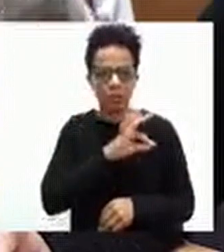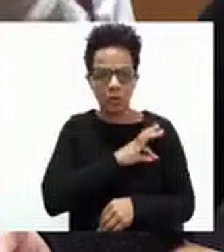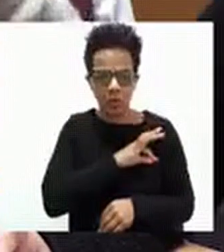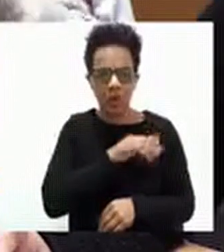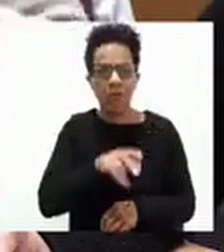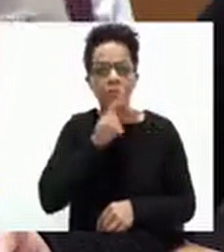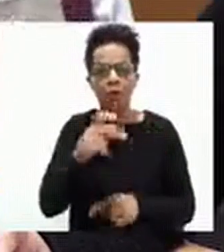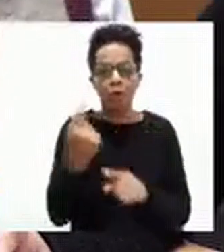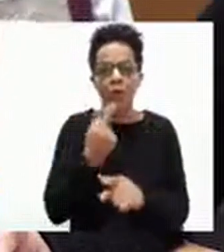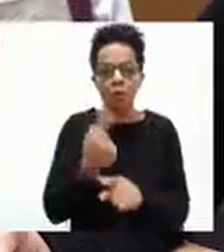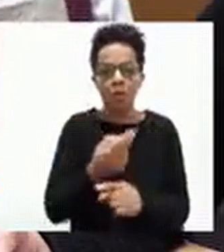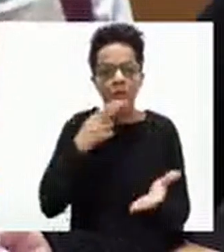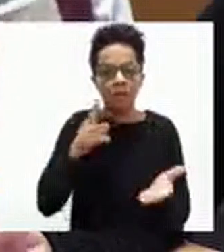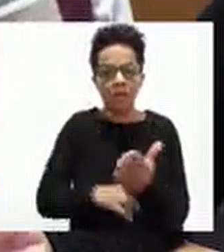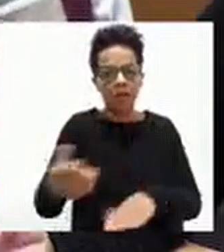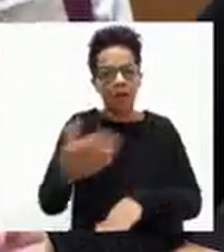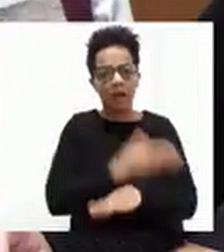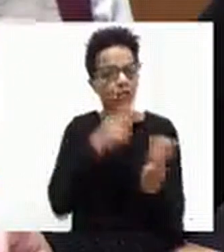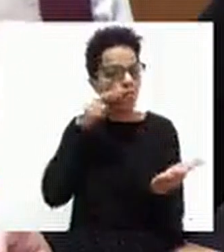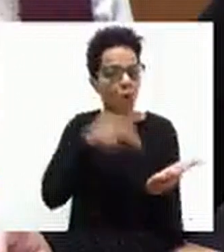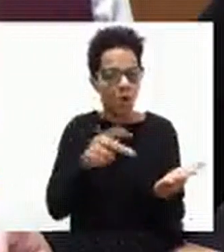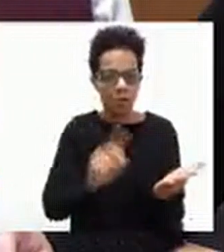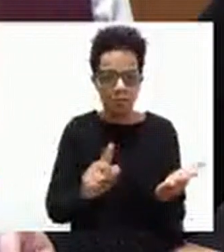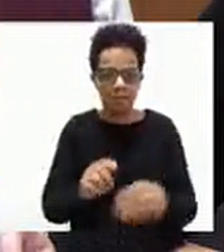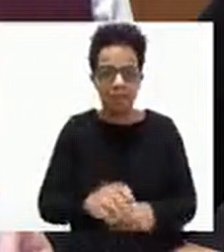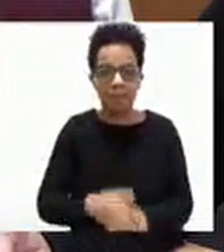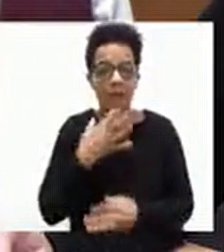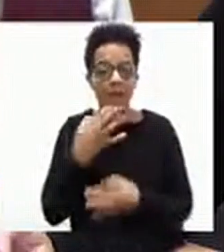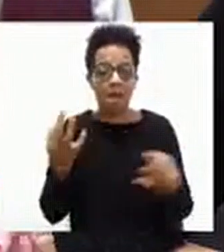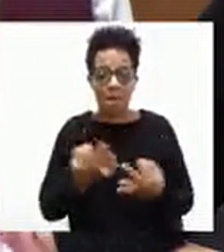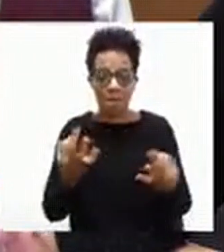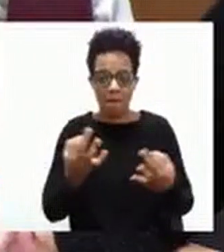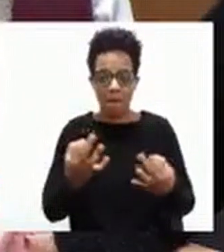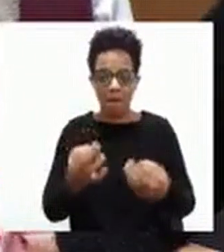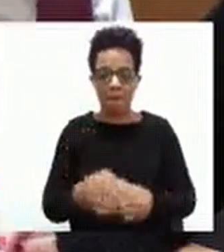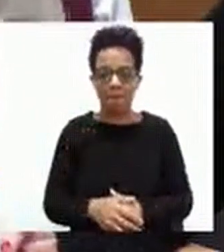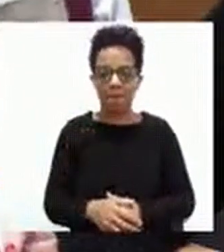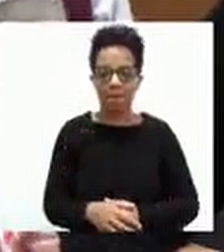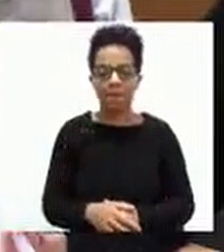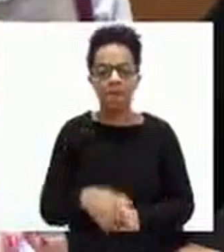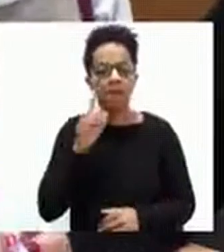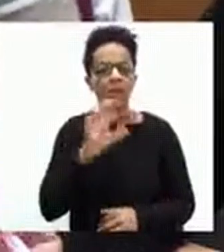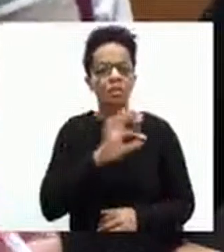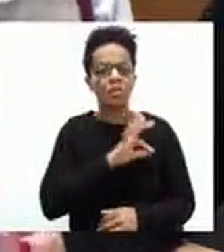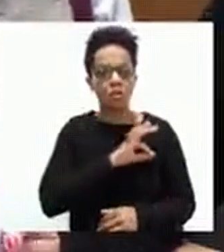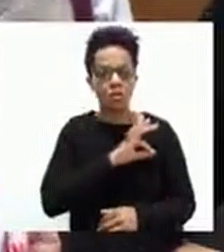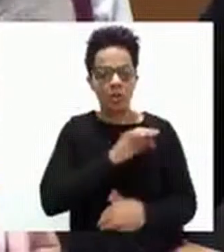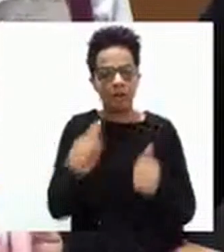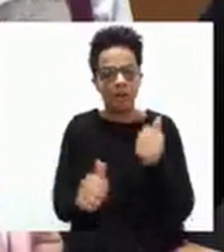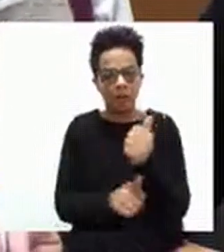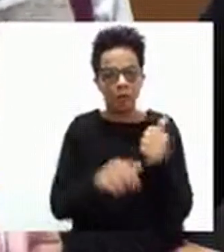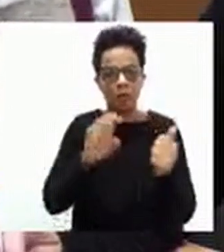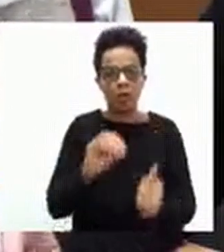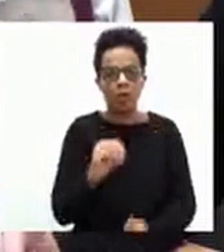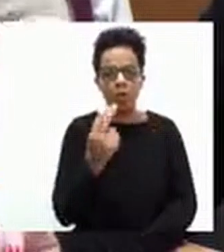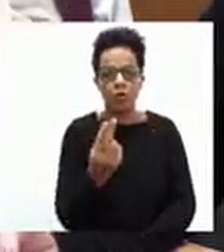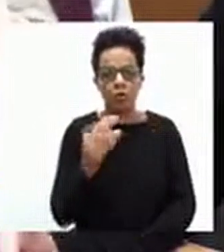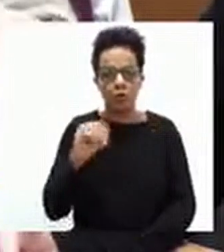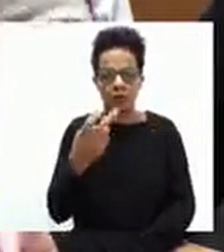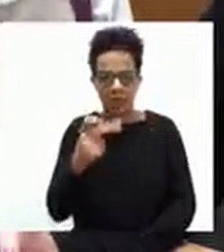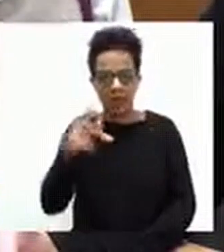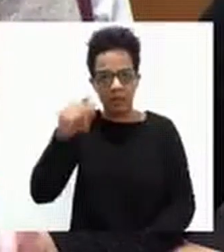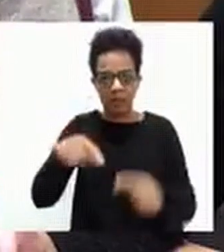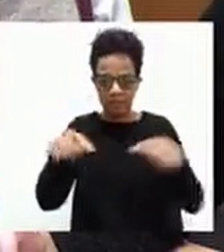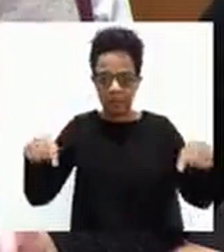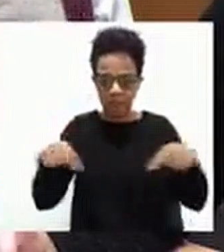coisa que não foi verificar. Realmente, intervém a senhora vereadora também, Susana Duarte, que está presente na sala e também